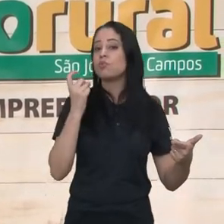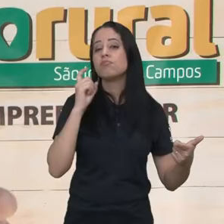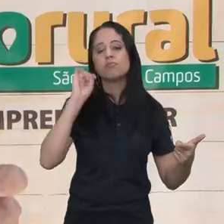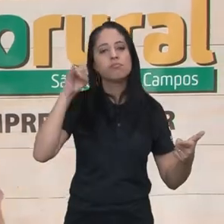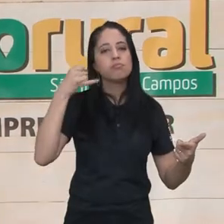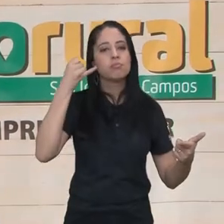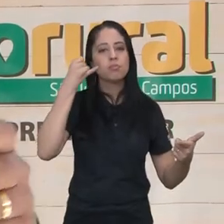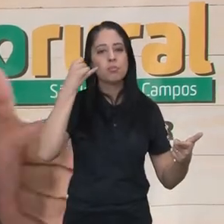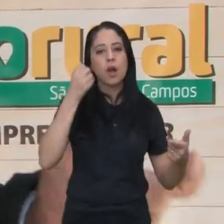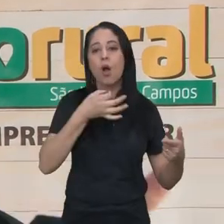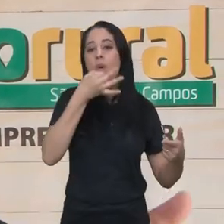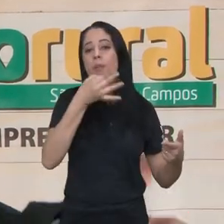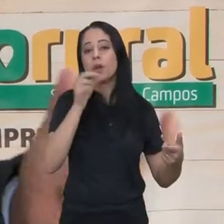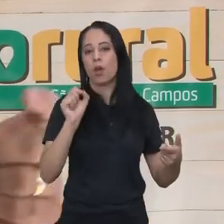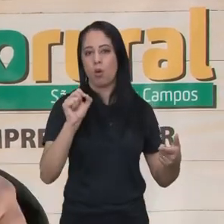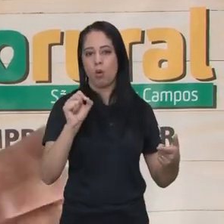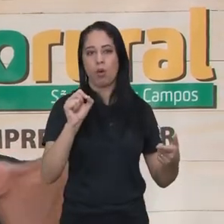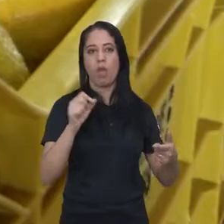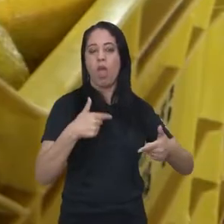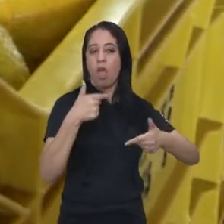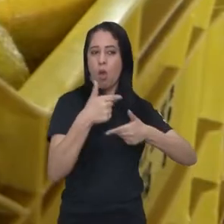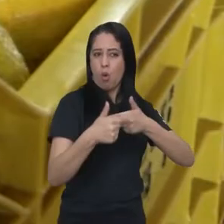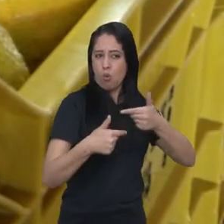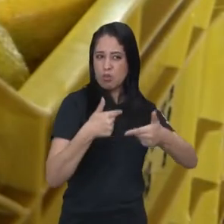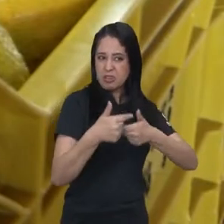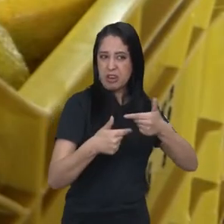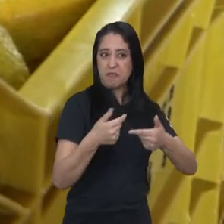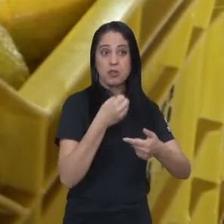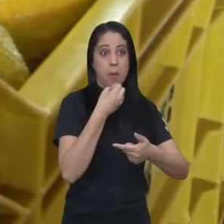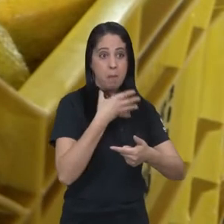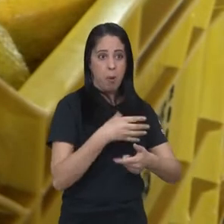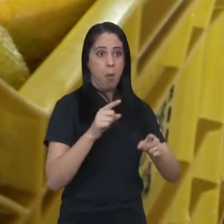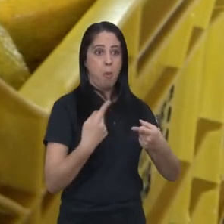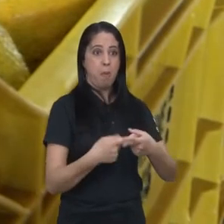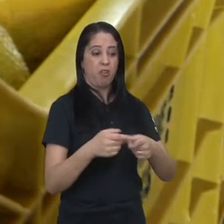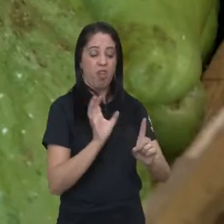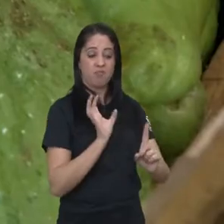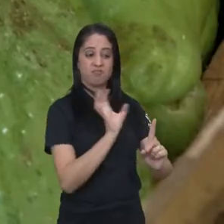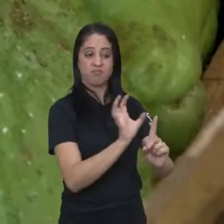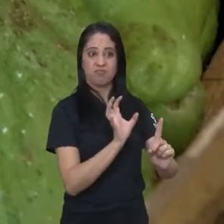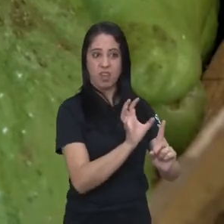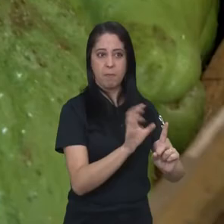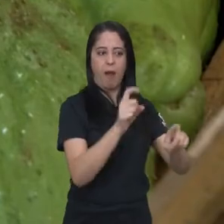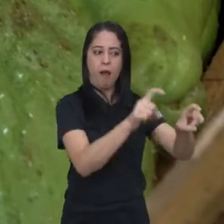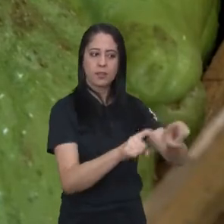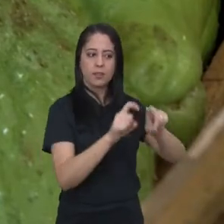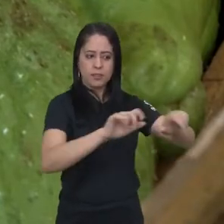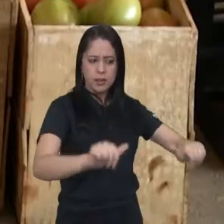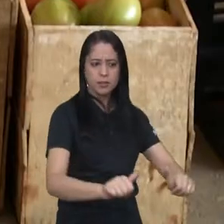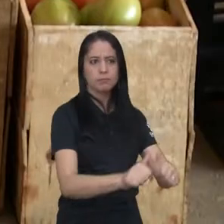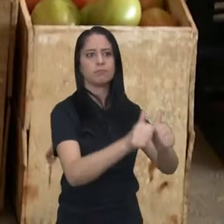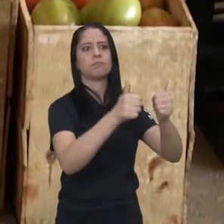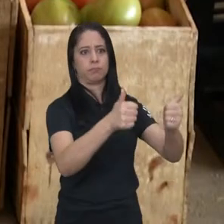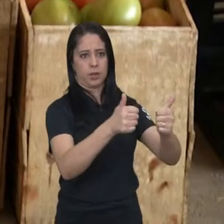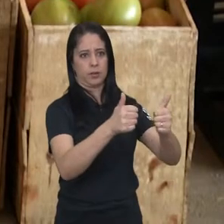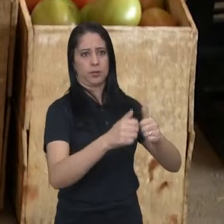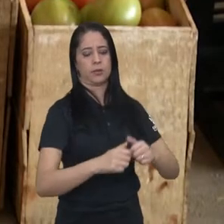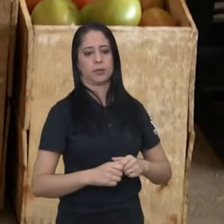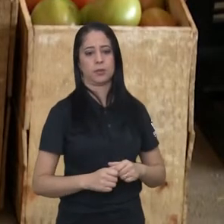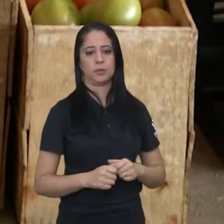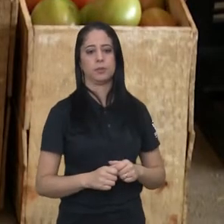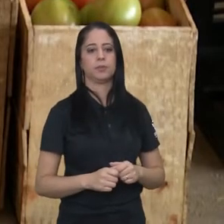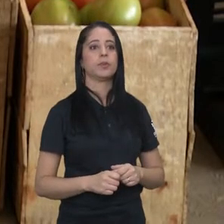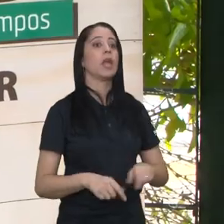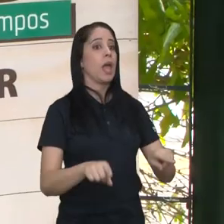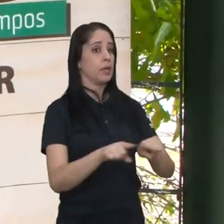juvenil Silvério esse serviço tem um grande impacto no fortalecimento da produção rural algo que já tem sido notado com o avanço